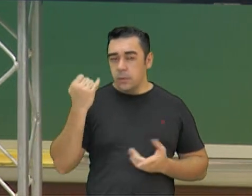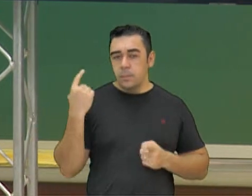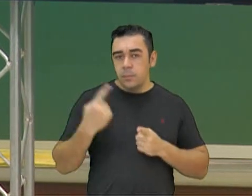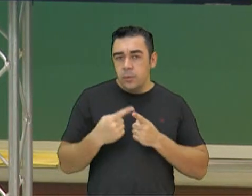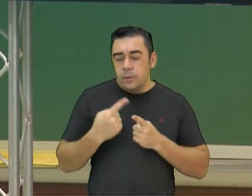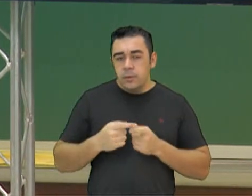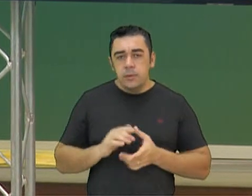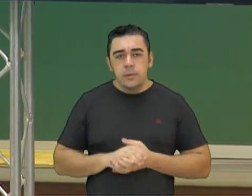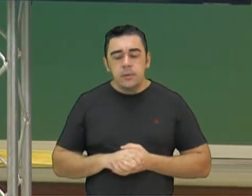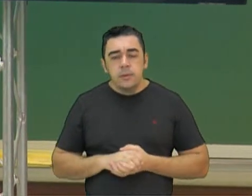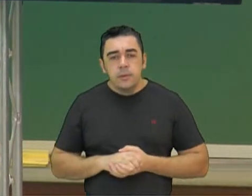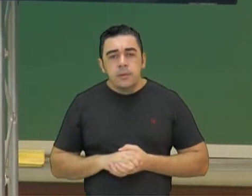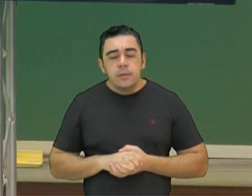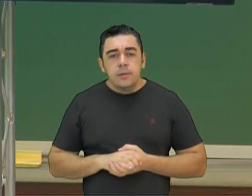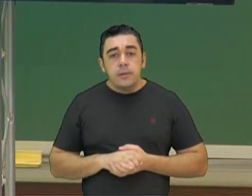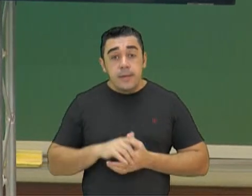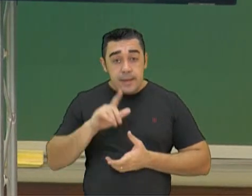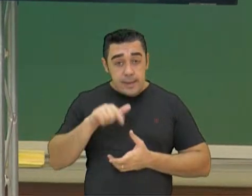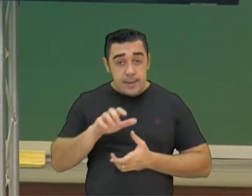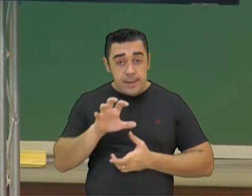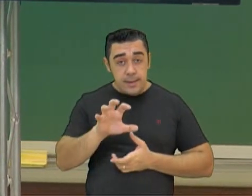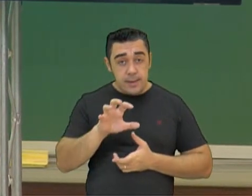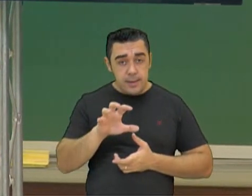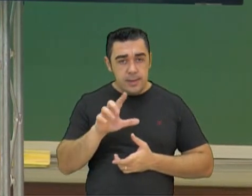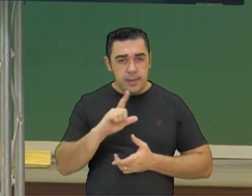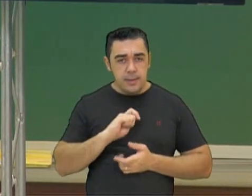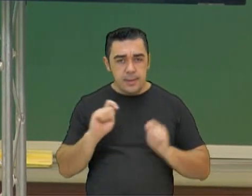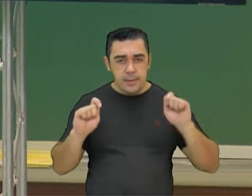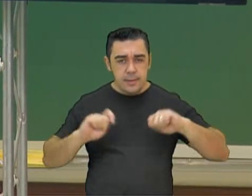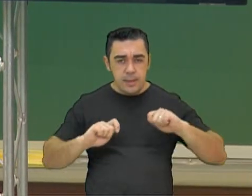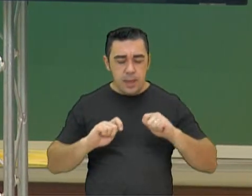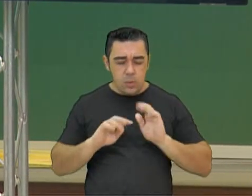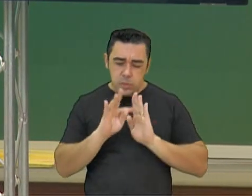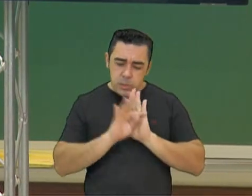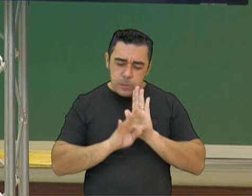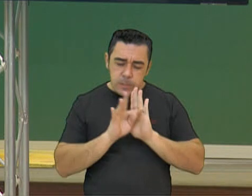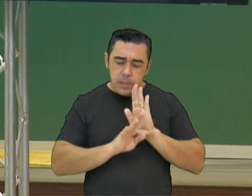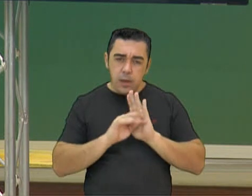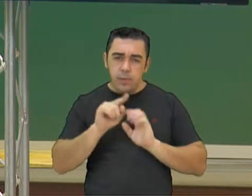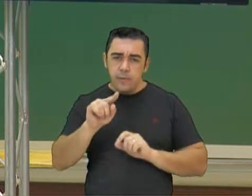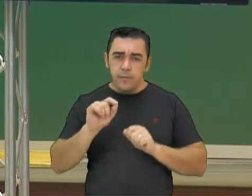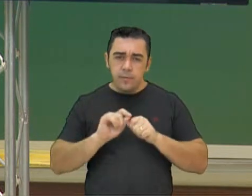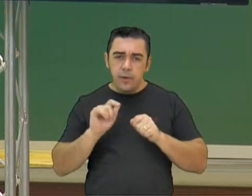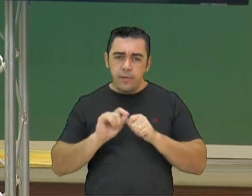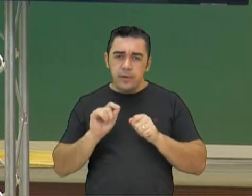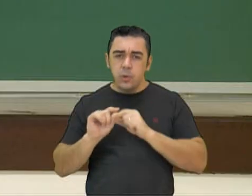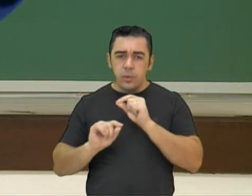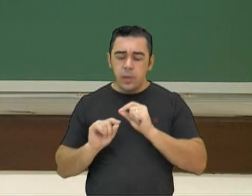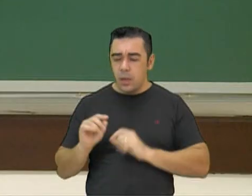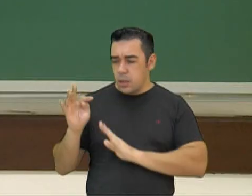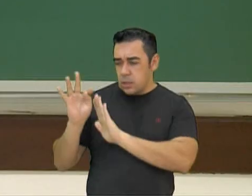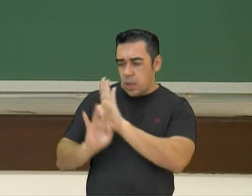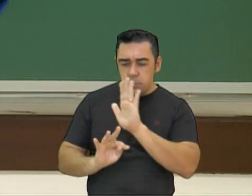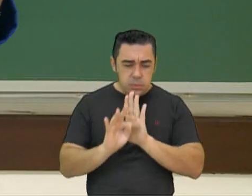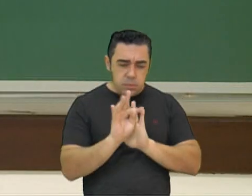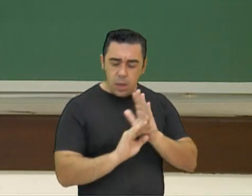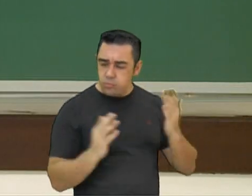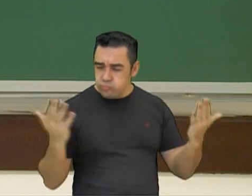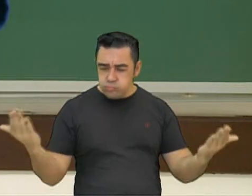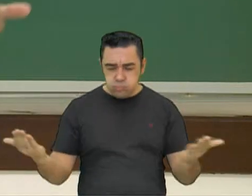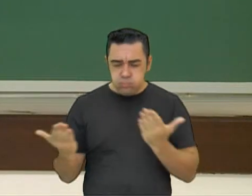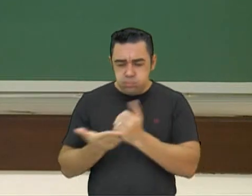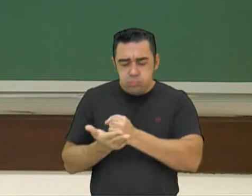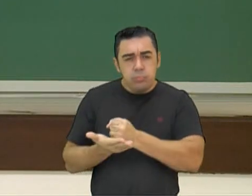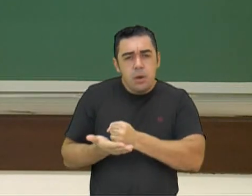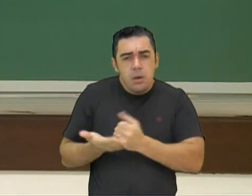quê? Porque é isso que vai dar corpo para o seu texto. Fazer as intertextualidades, né? Que a gente sempre fala isso, professor